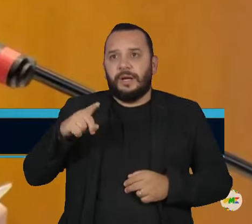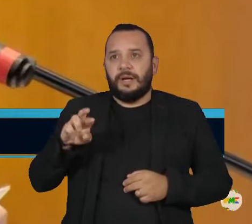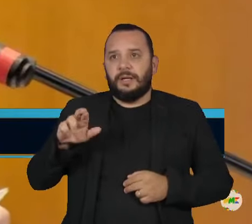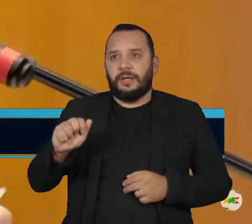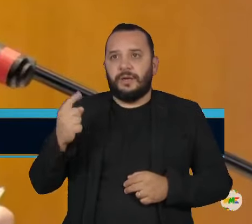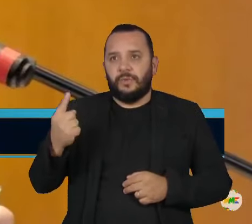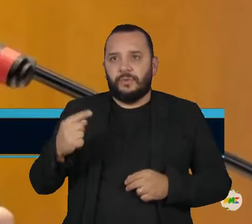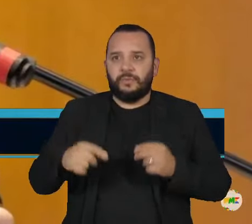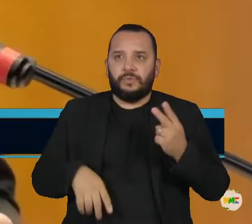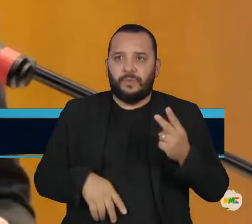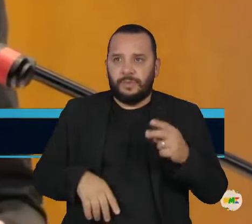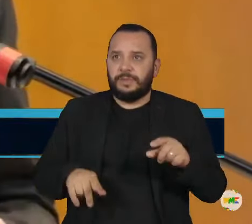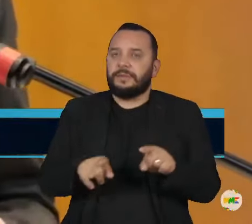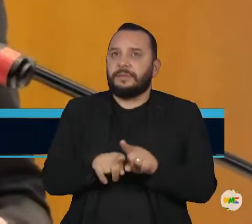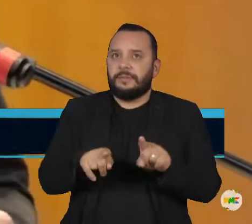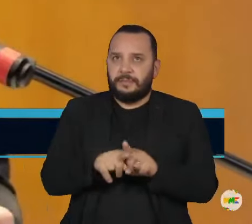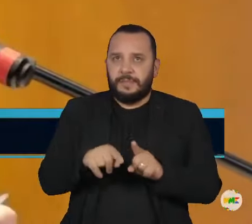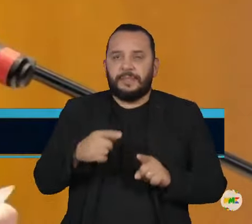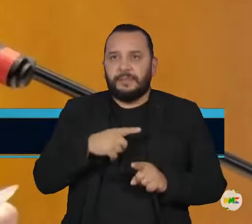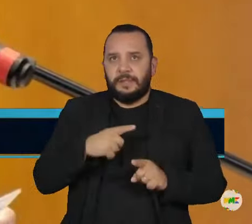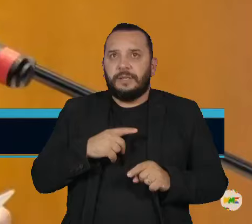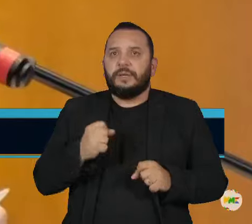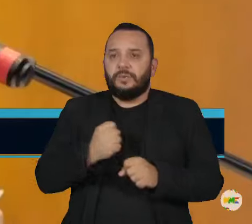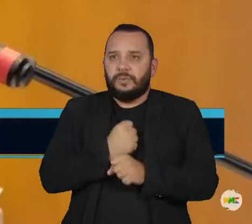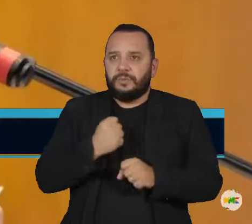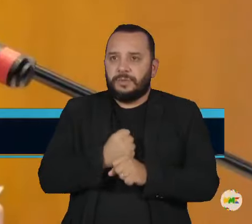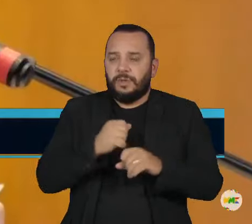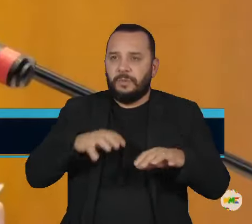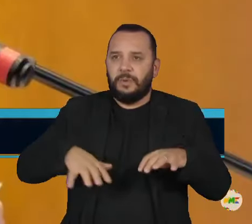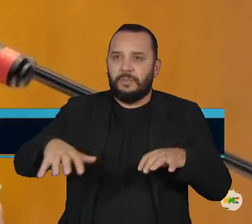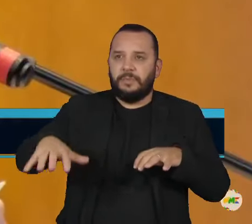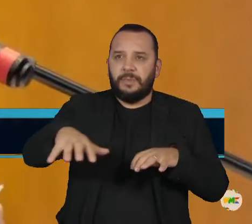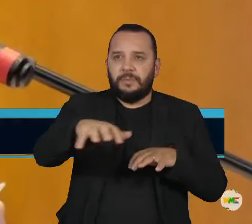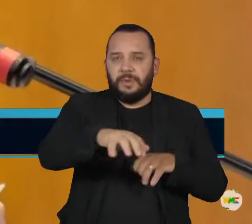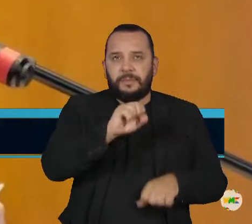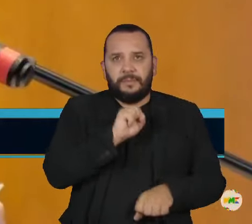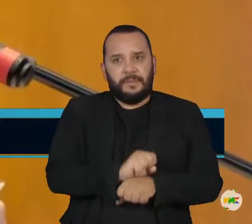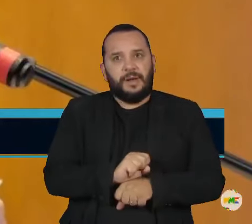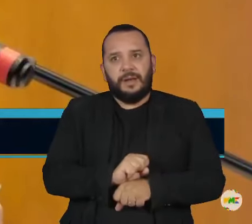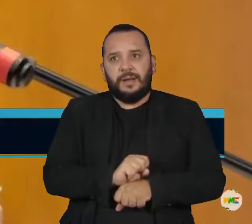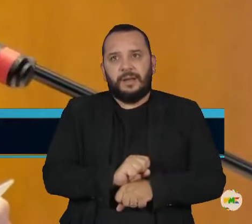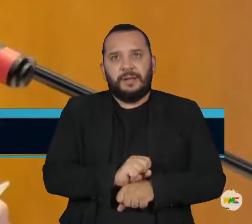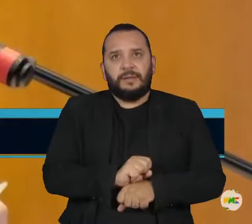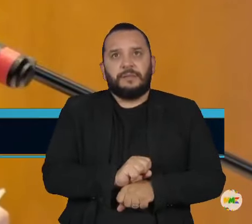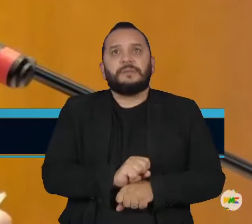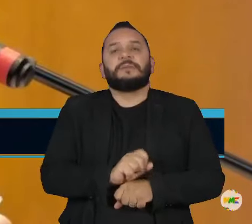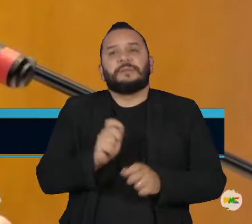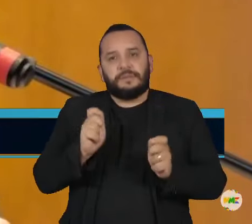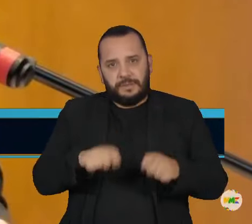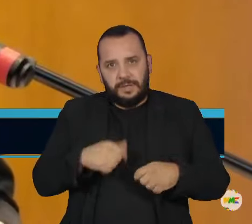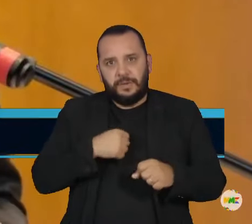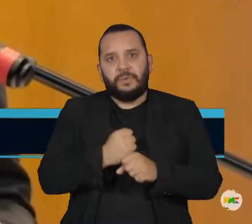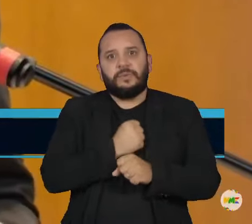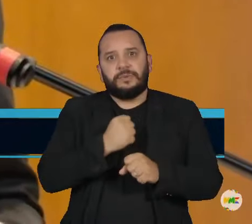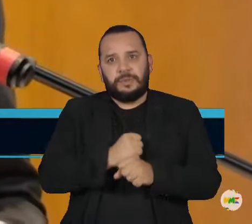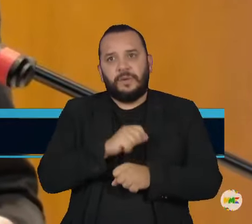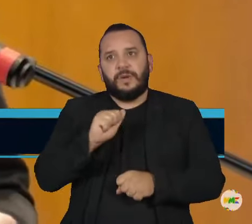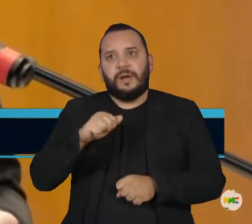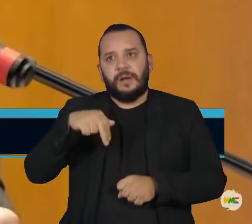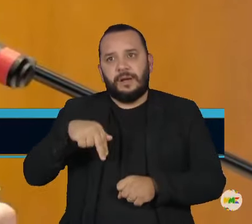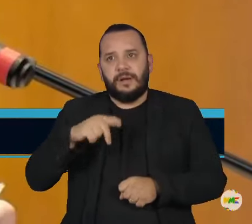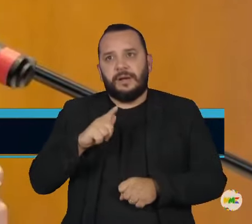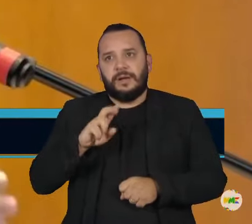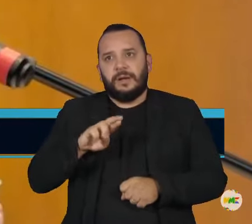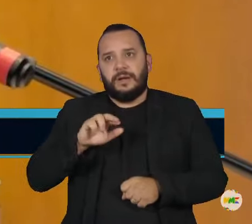2 e aquele molé que nós vamos deixar de ser ianga 3 que nós temos que terminar